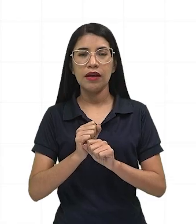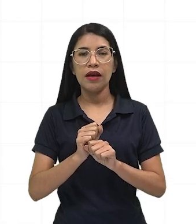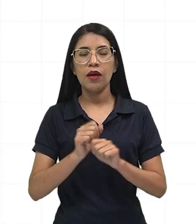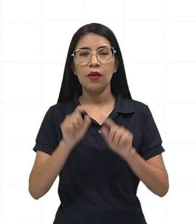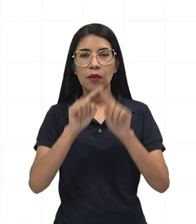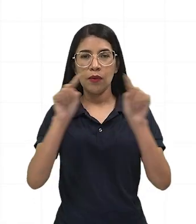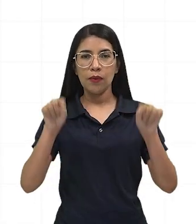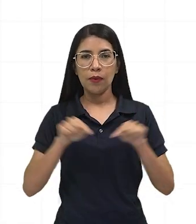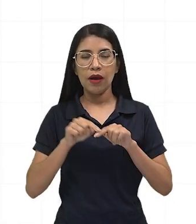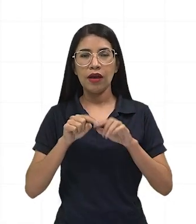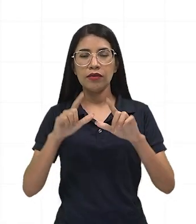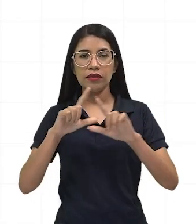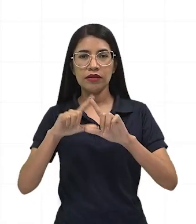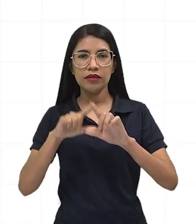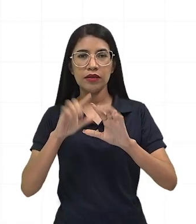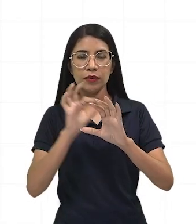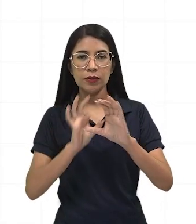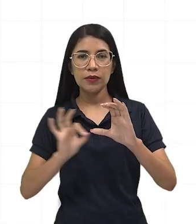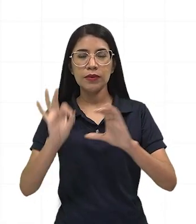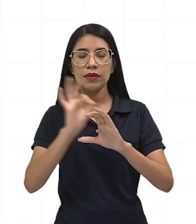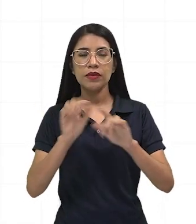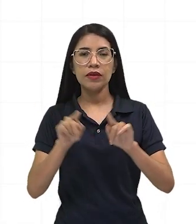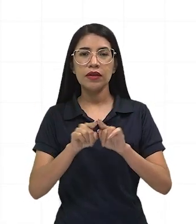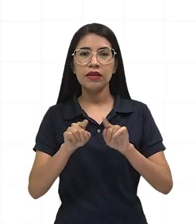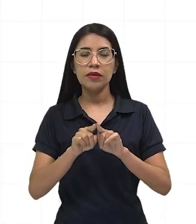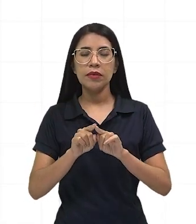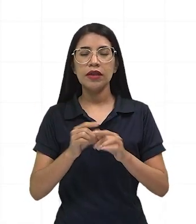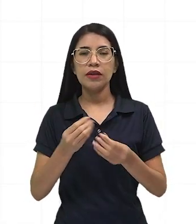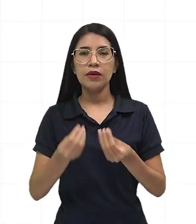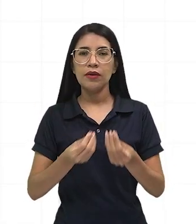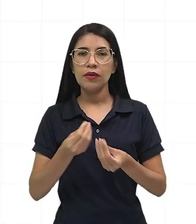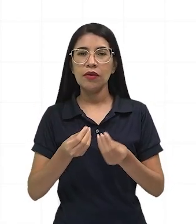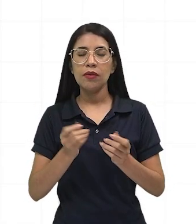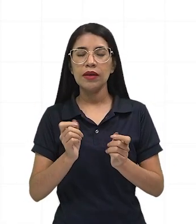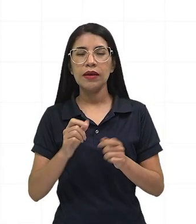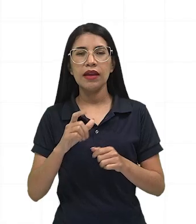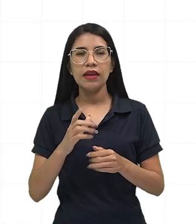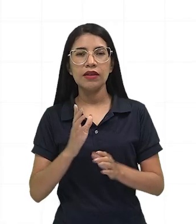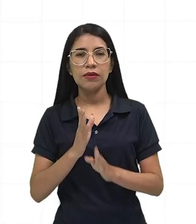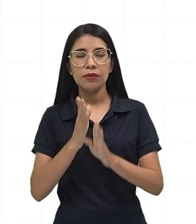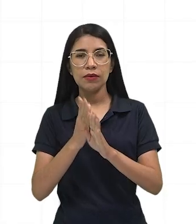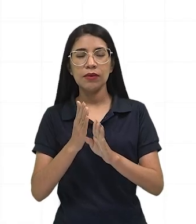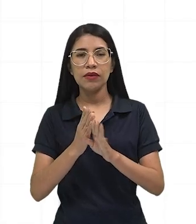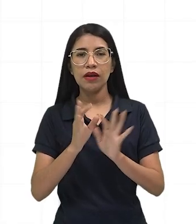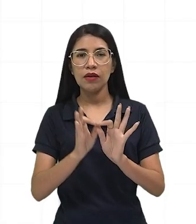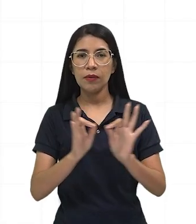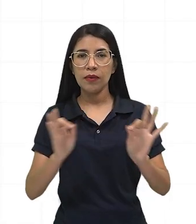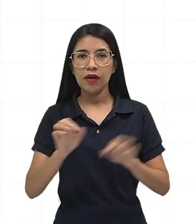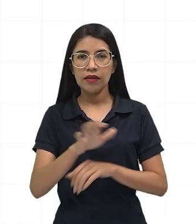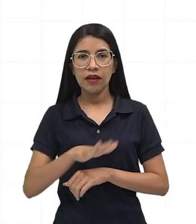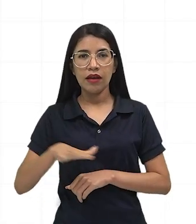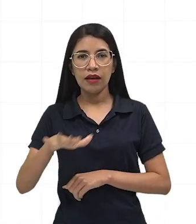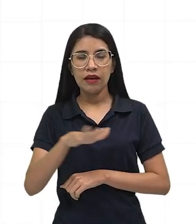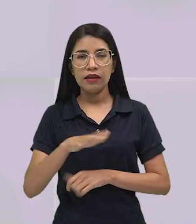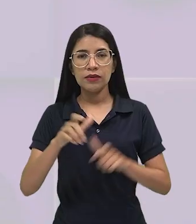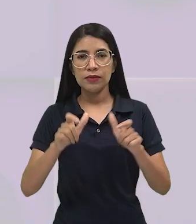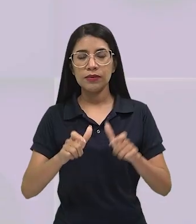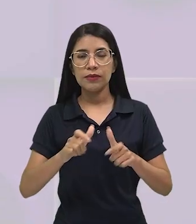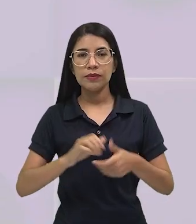quadriláteros, triângulos e círculos, em situações como determinar a medida de